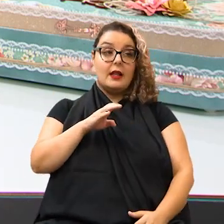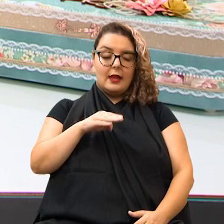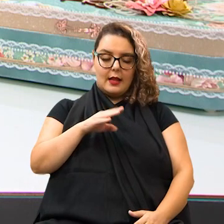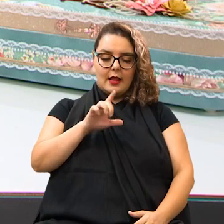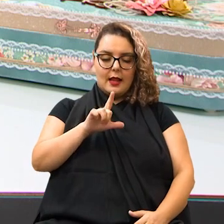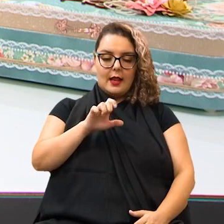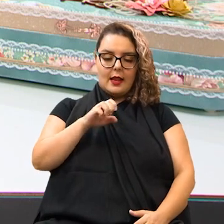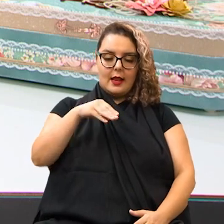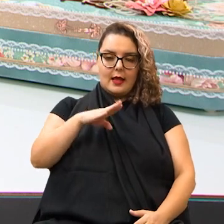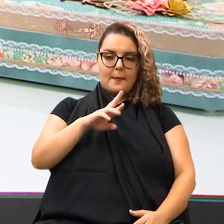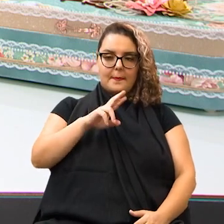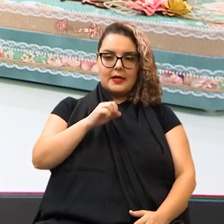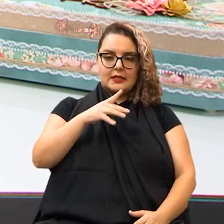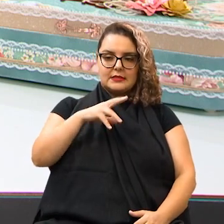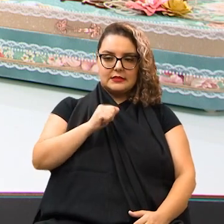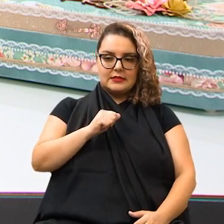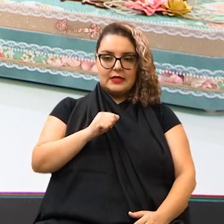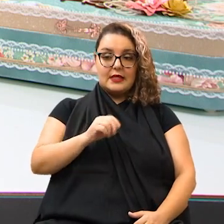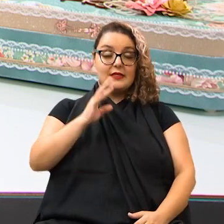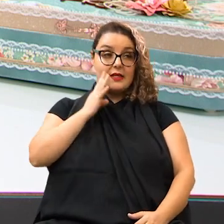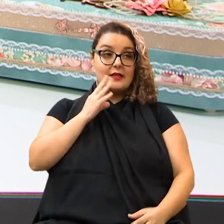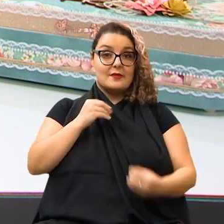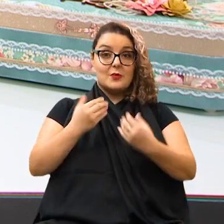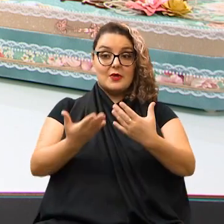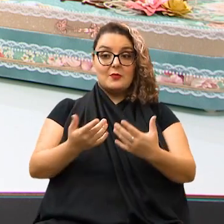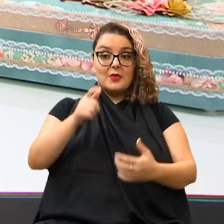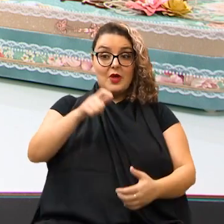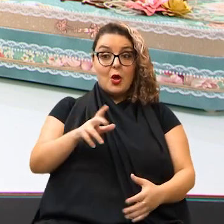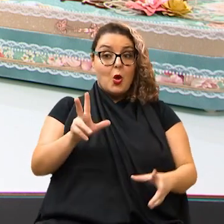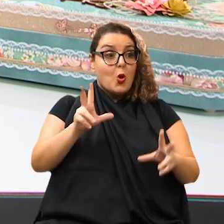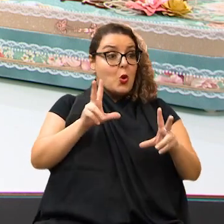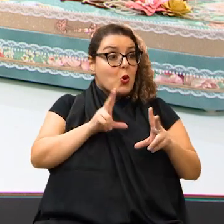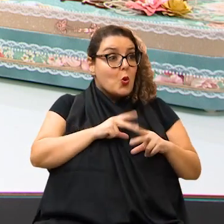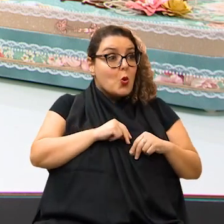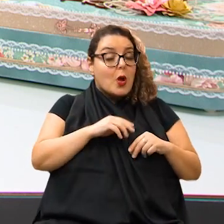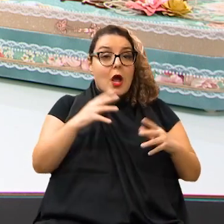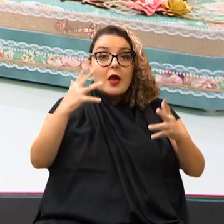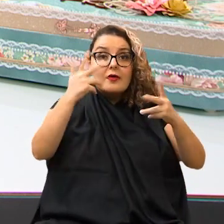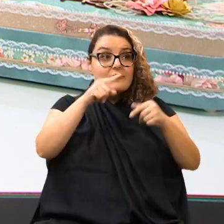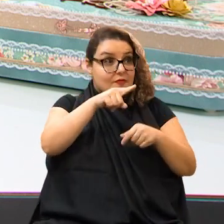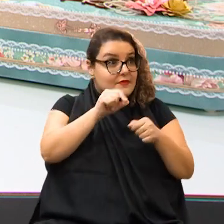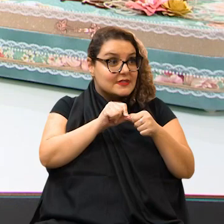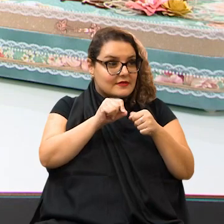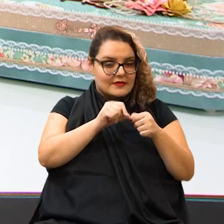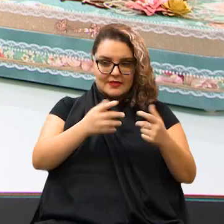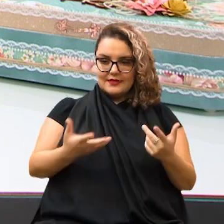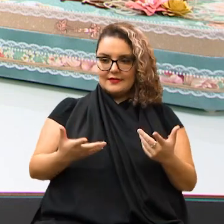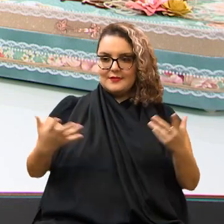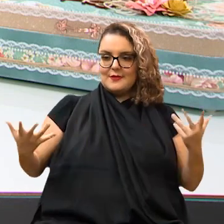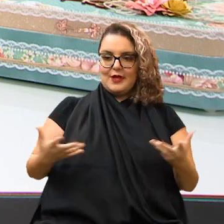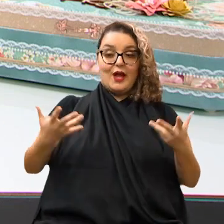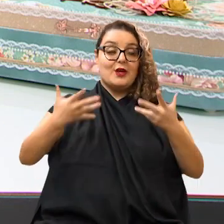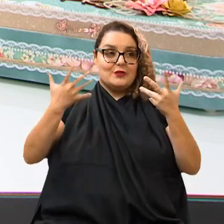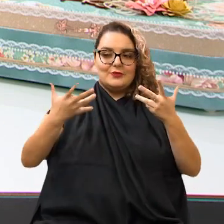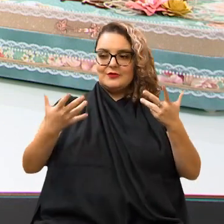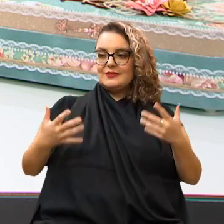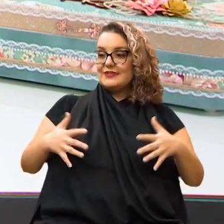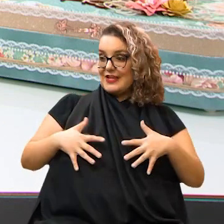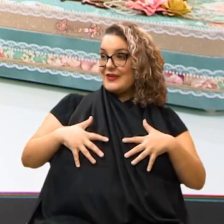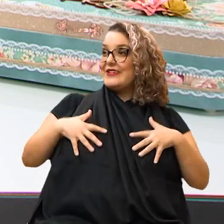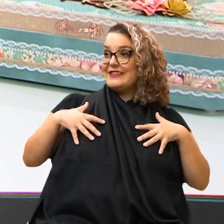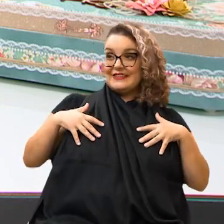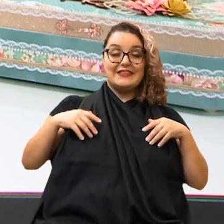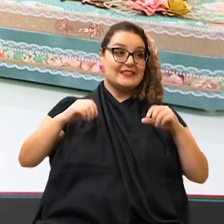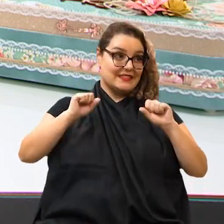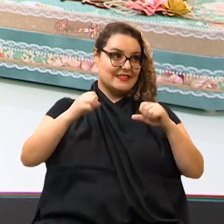fiz as lembrancinhas, porque é muito bom quando a gente faz uma coisa, você entrega e a pessoa fala assim, nossa, que lindo, foi você que fez? Isso te estimula.